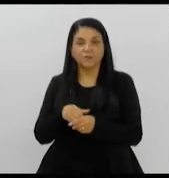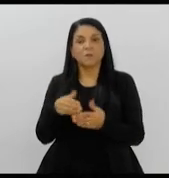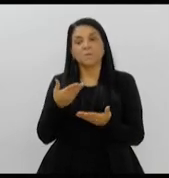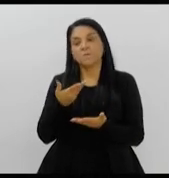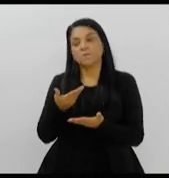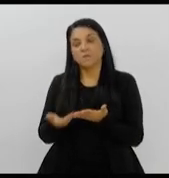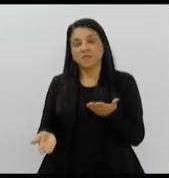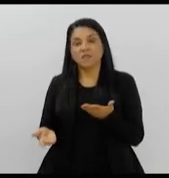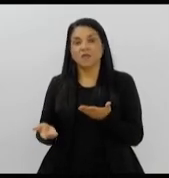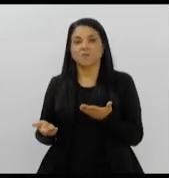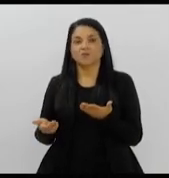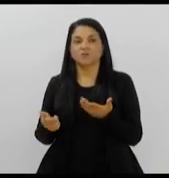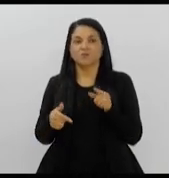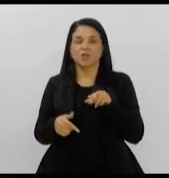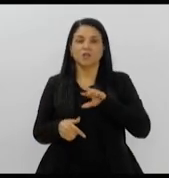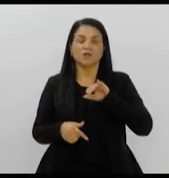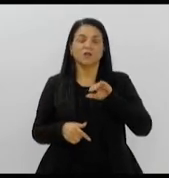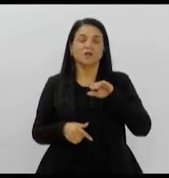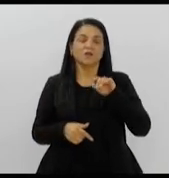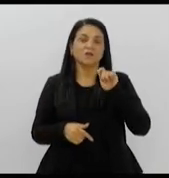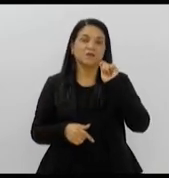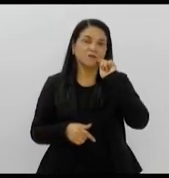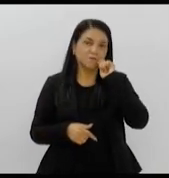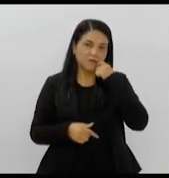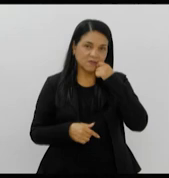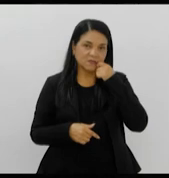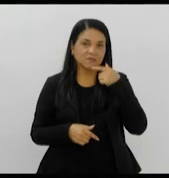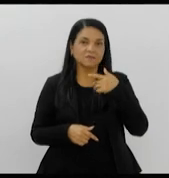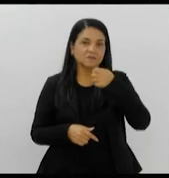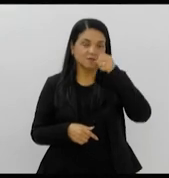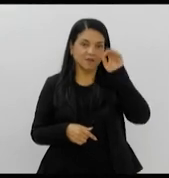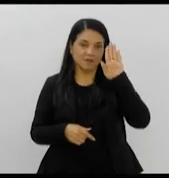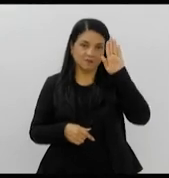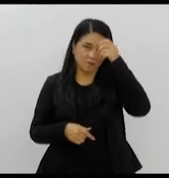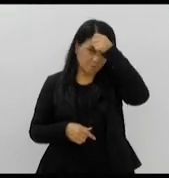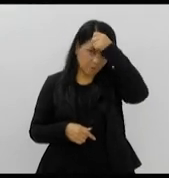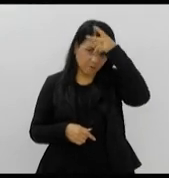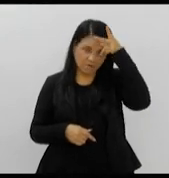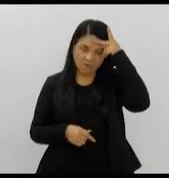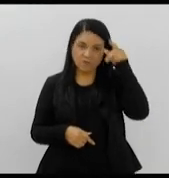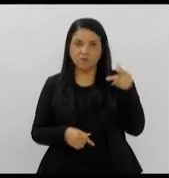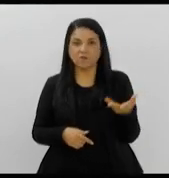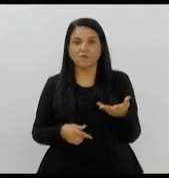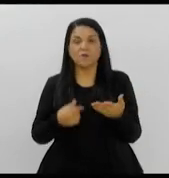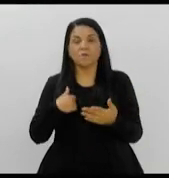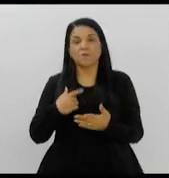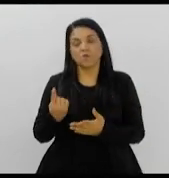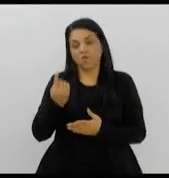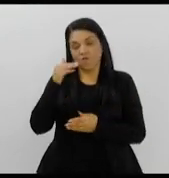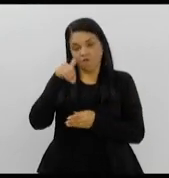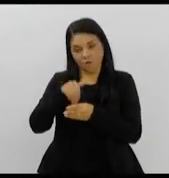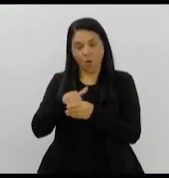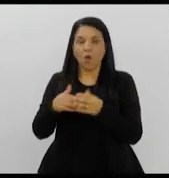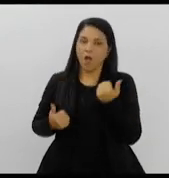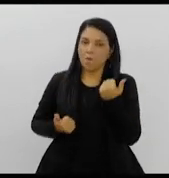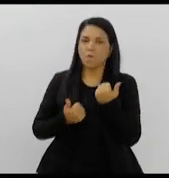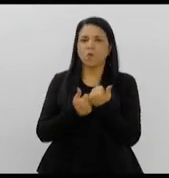Eduardo Paes, candidato a prefeito, que teve o meu voto e o meu